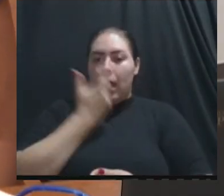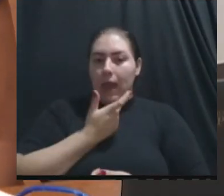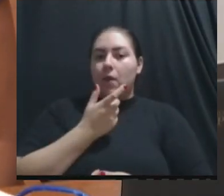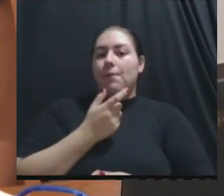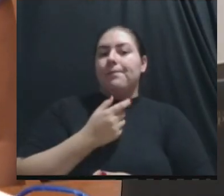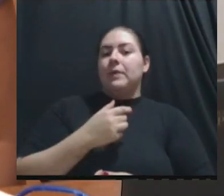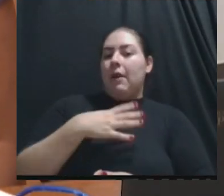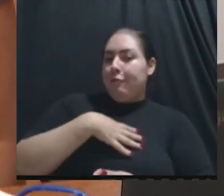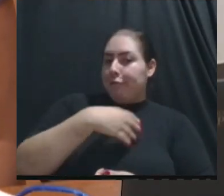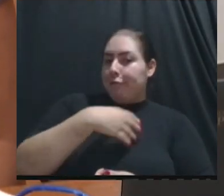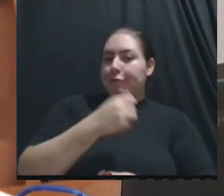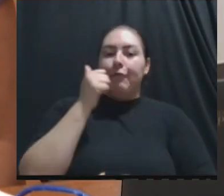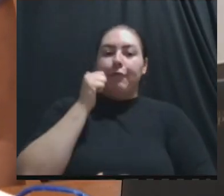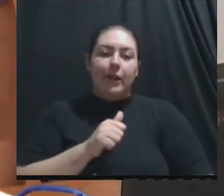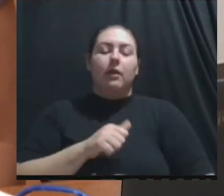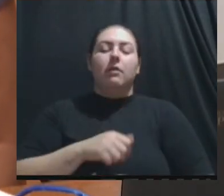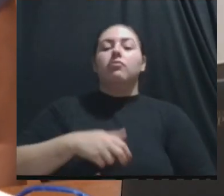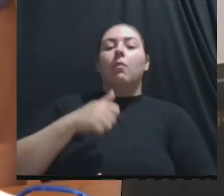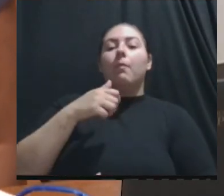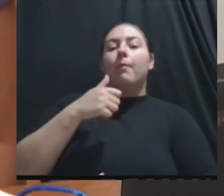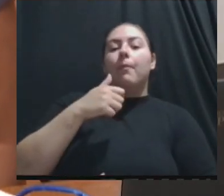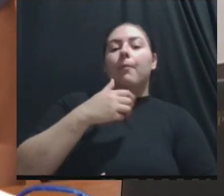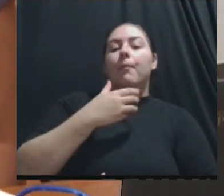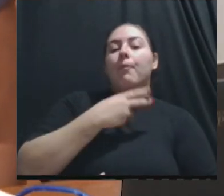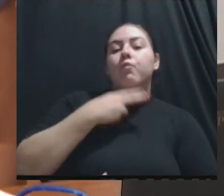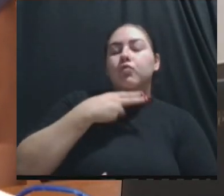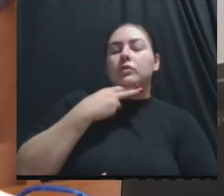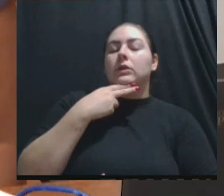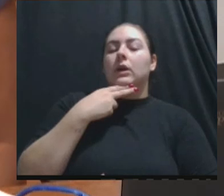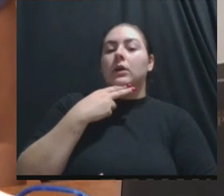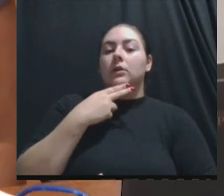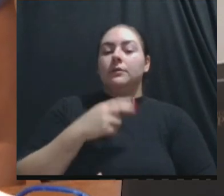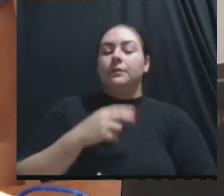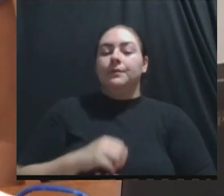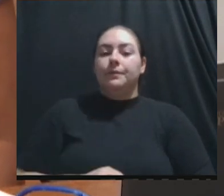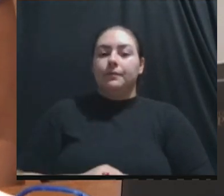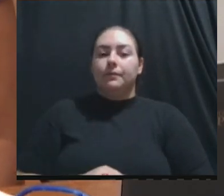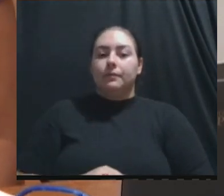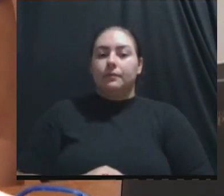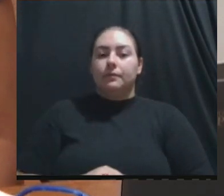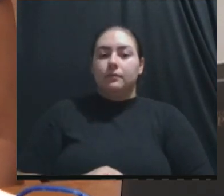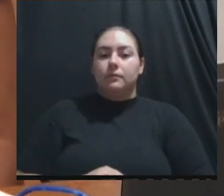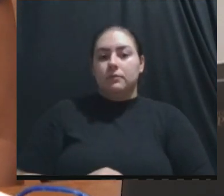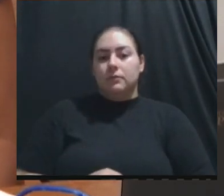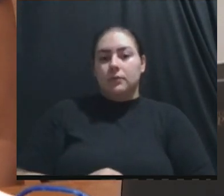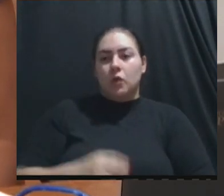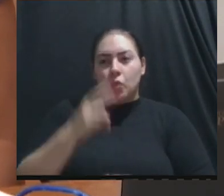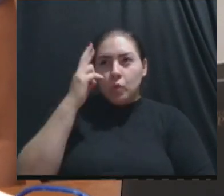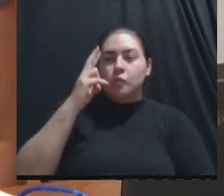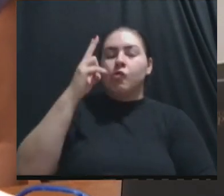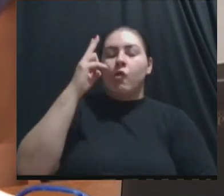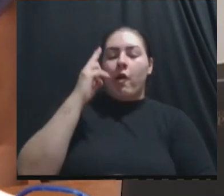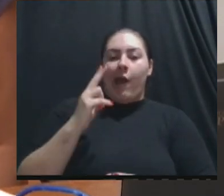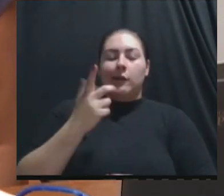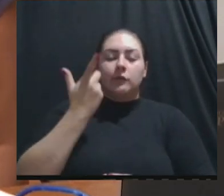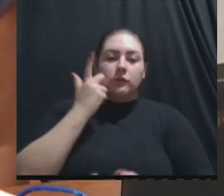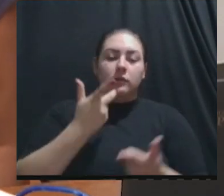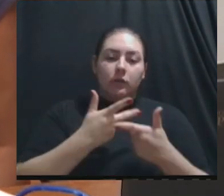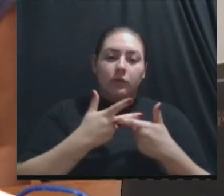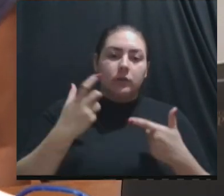netos. E é o tão sonhado, né? A conquista por